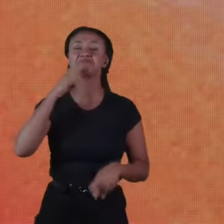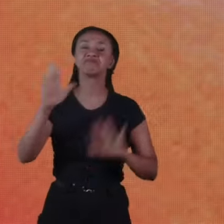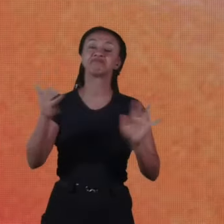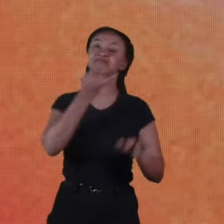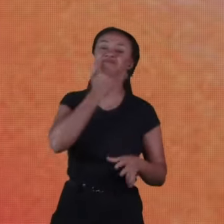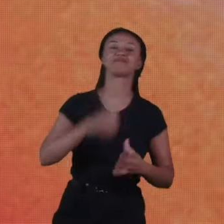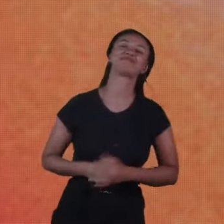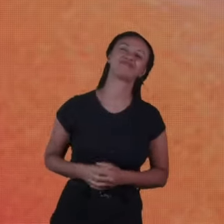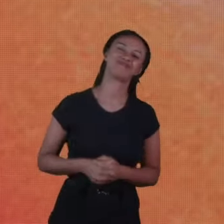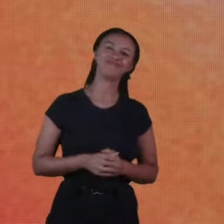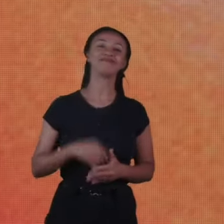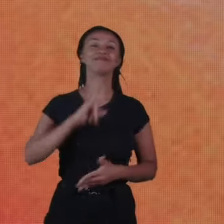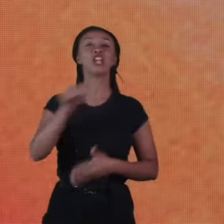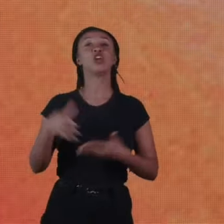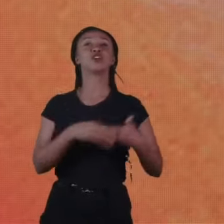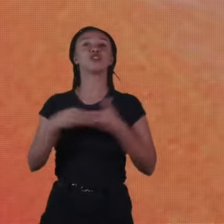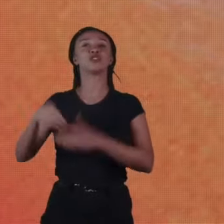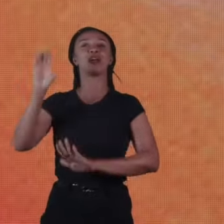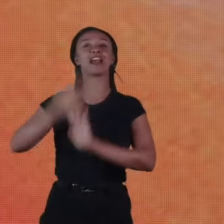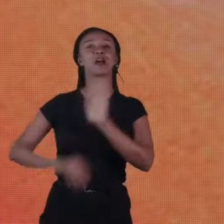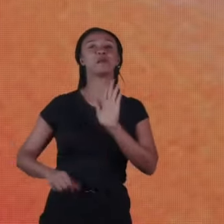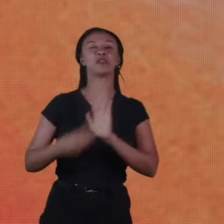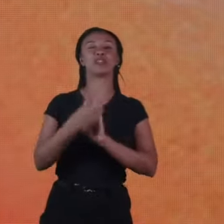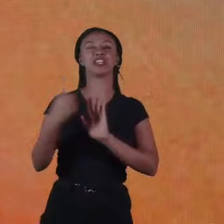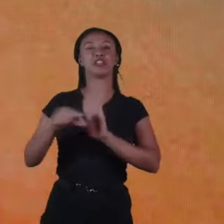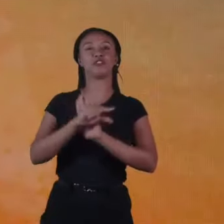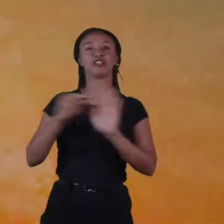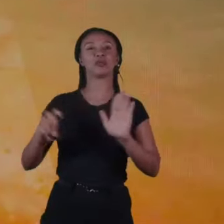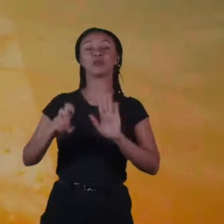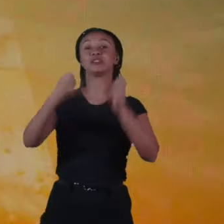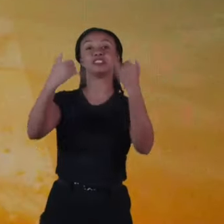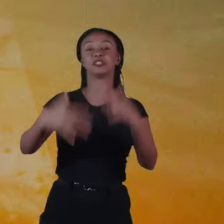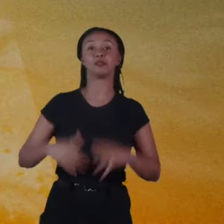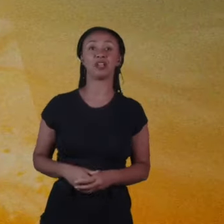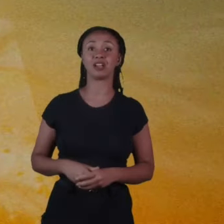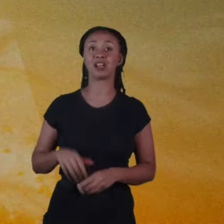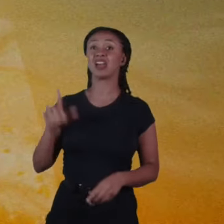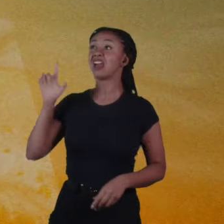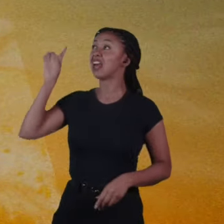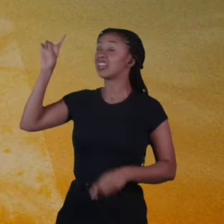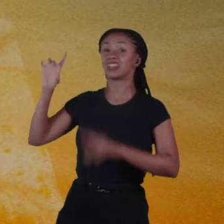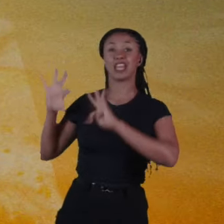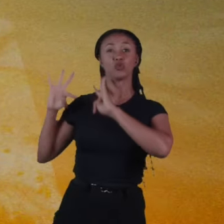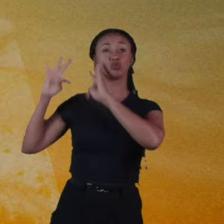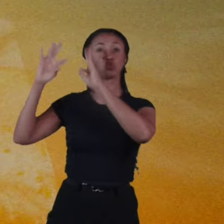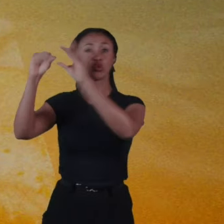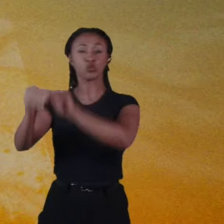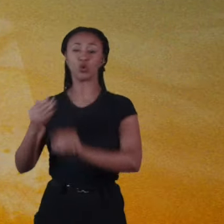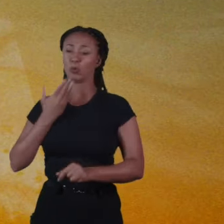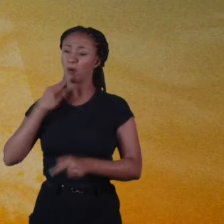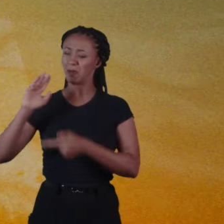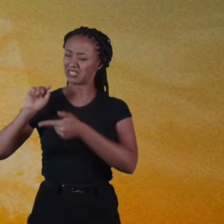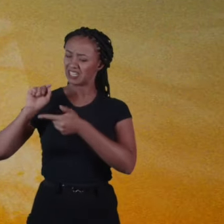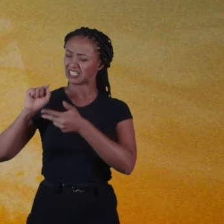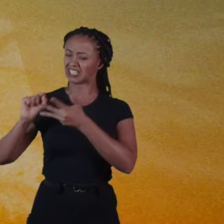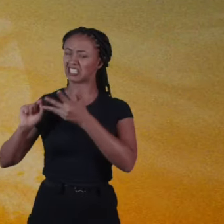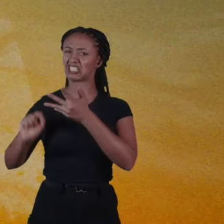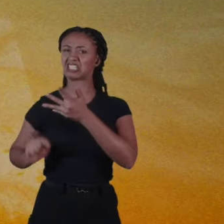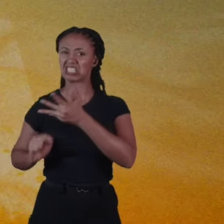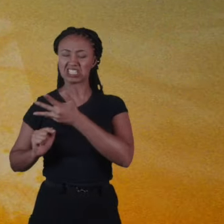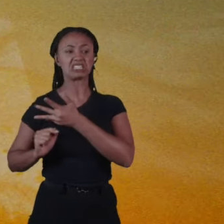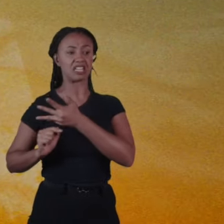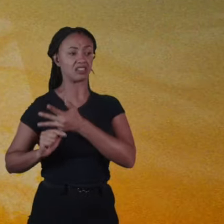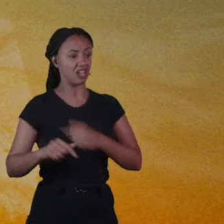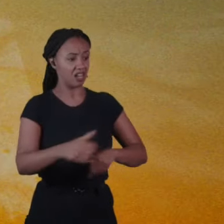Josué 21:45 diz assim: nenhuma promessa falhou de todas as boas palavras que o Senhor falara à casa